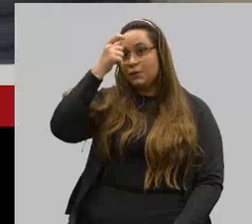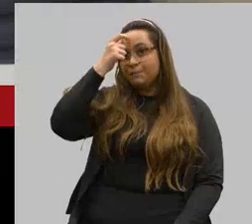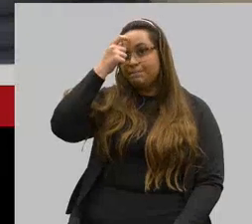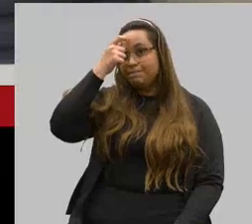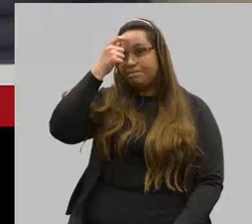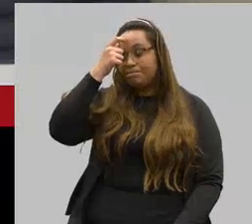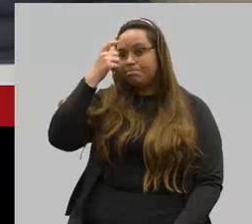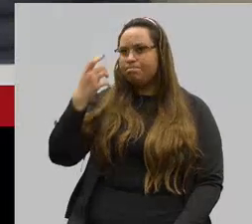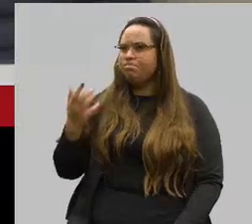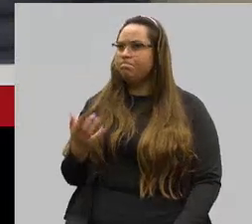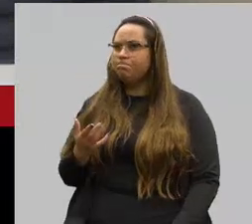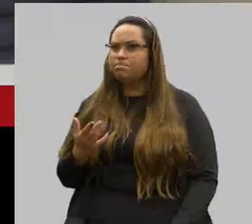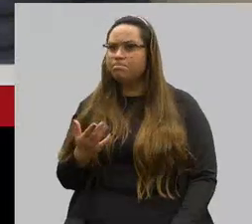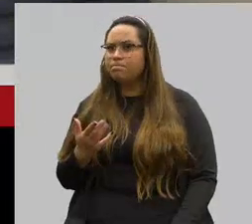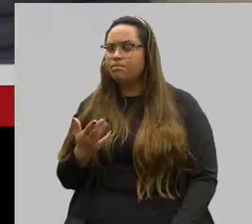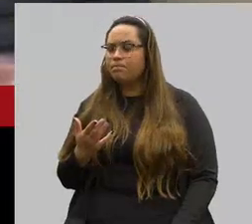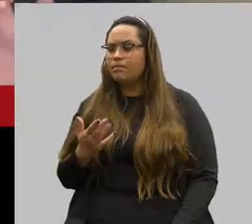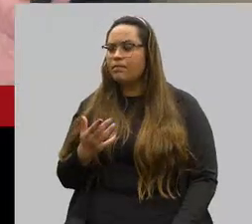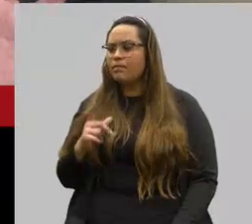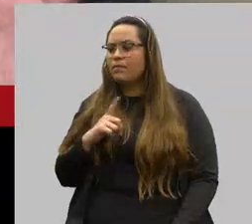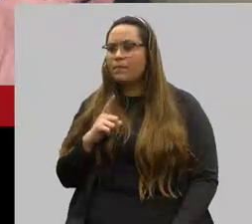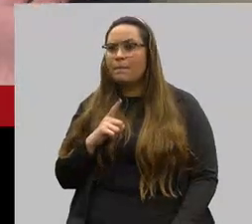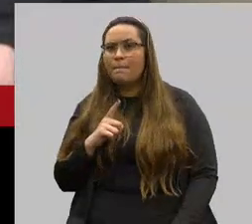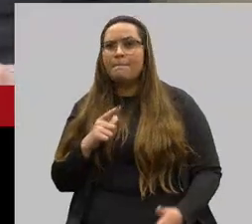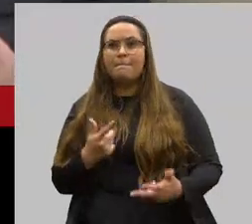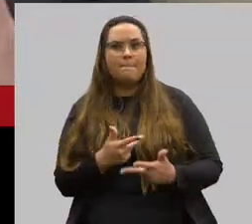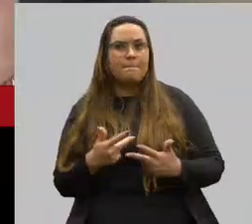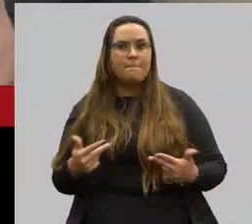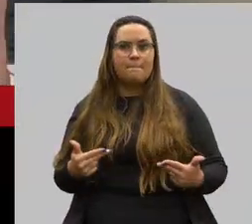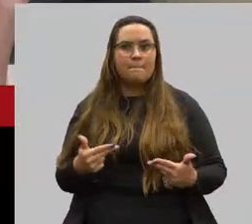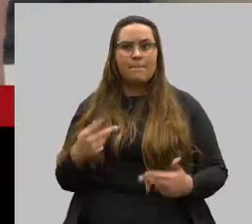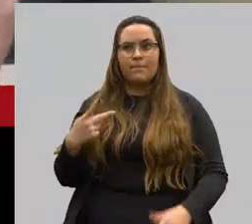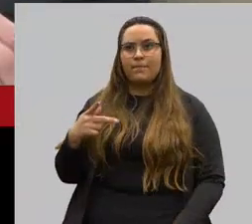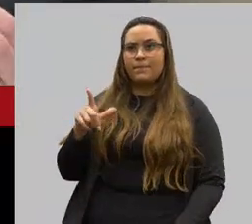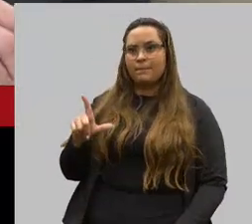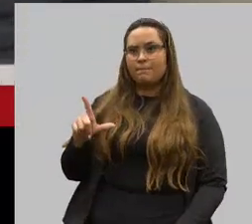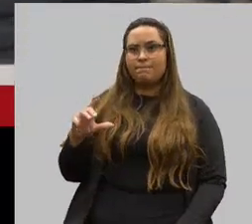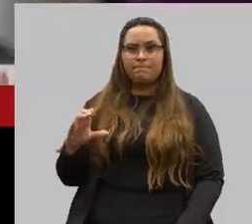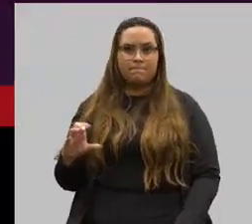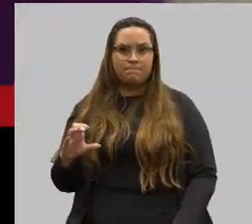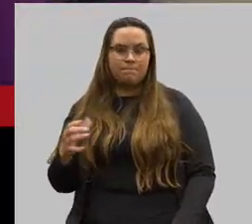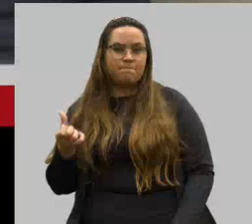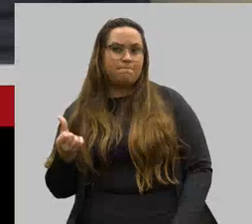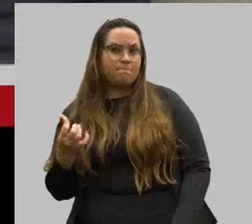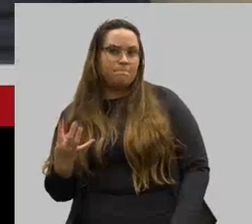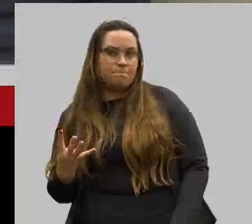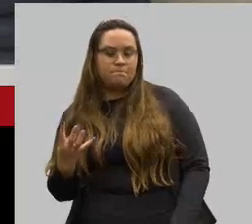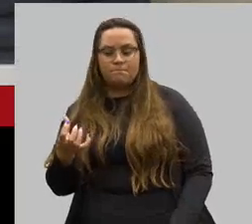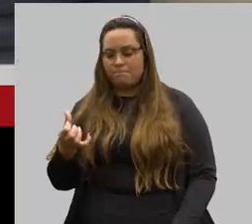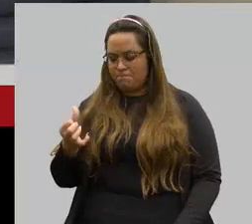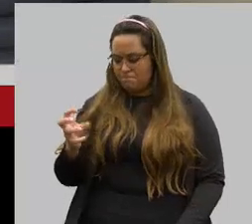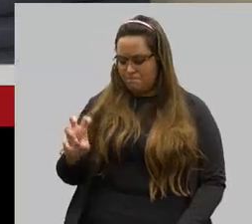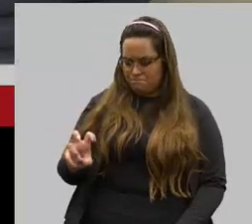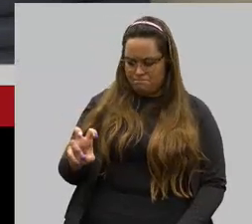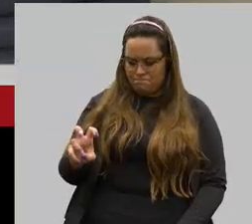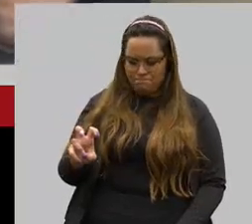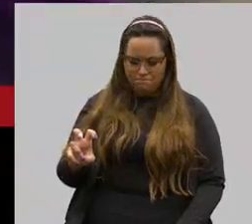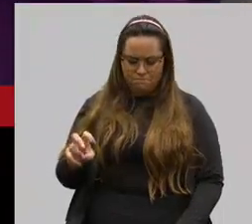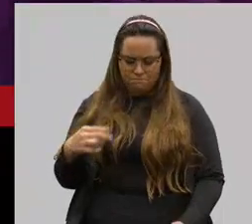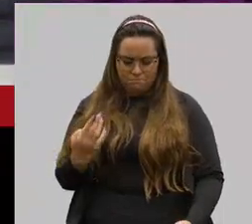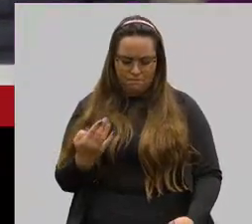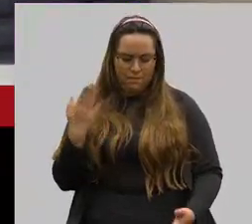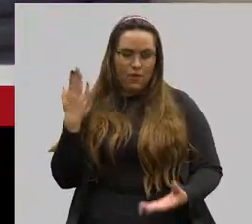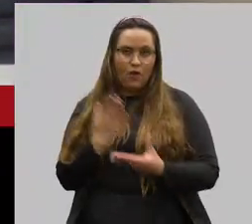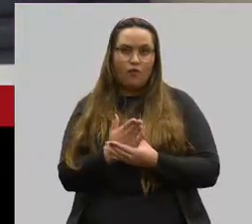diz respeito aos outrora plcs 64 e 65 que tramitaram nessa casa e que foram arquivados